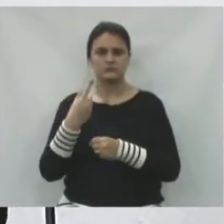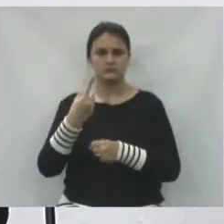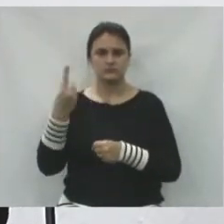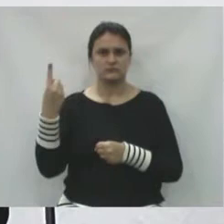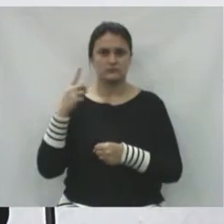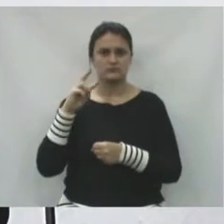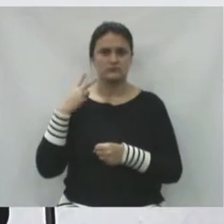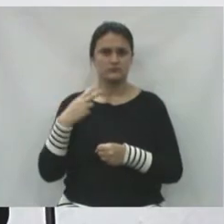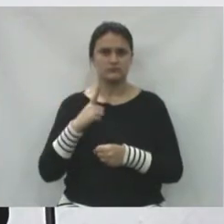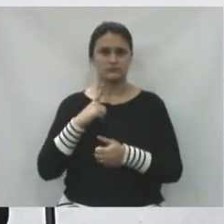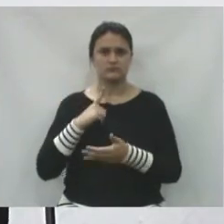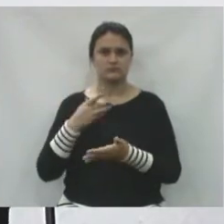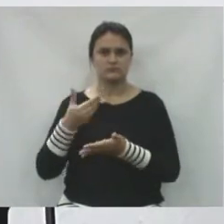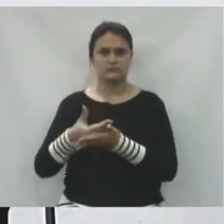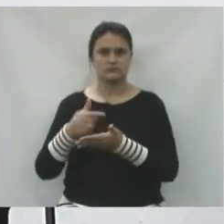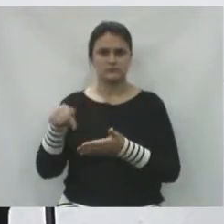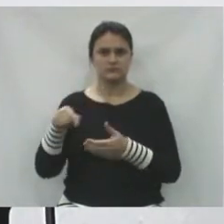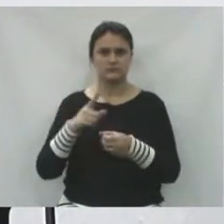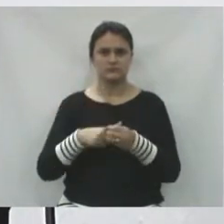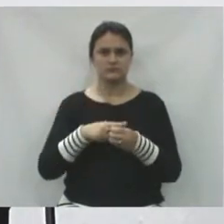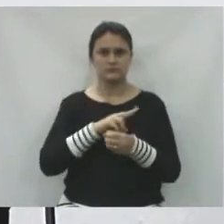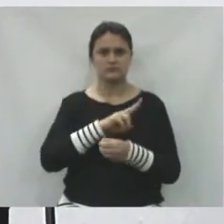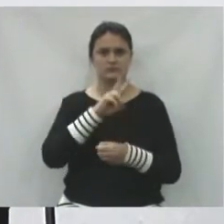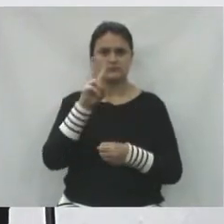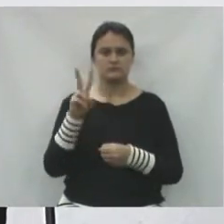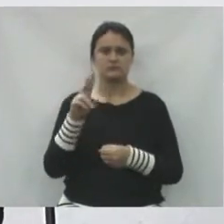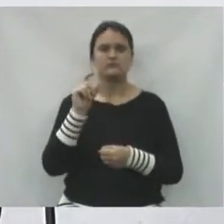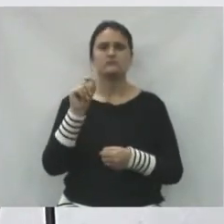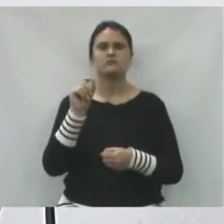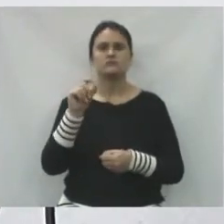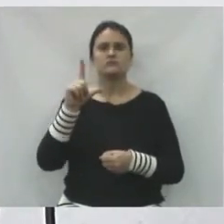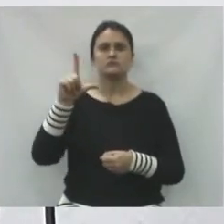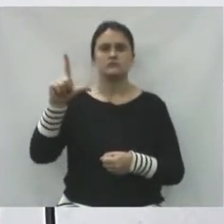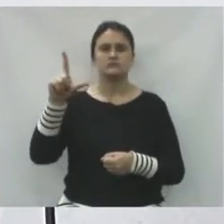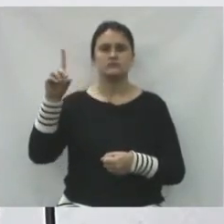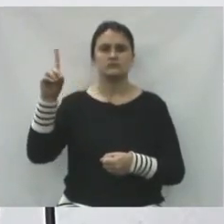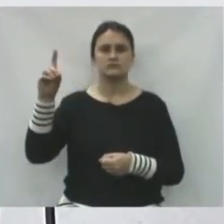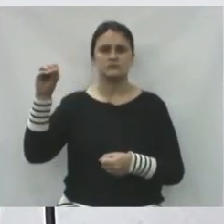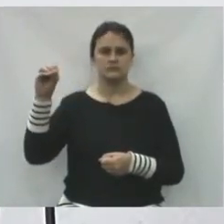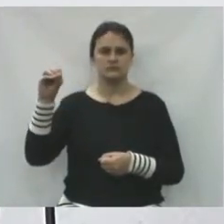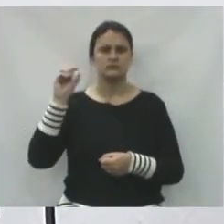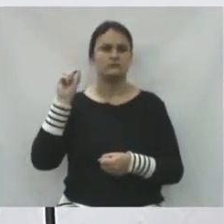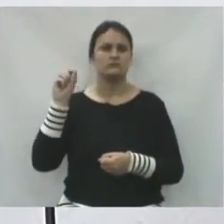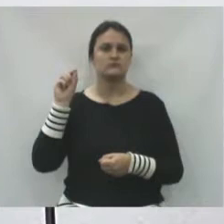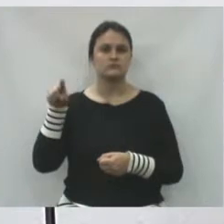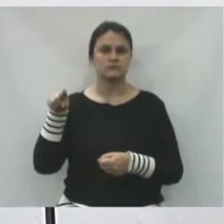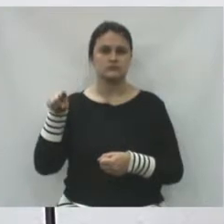vereadores na cidade de União da Vitória. O que é o orçamento impositivo?